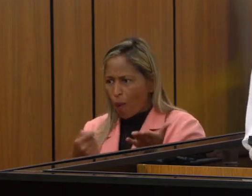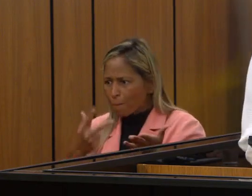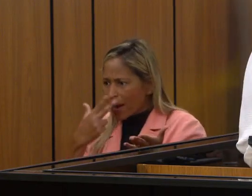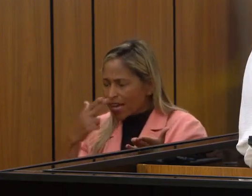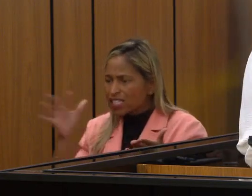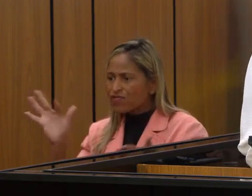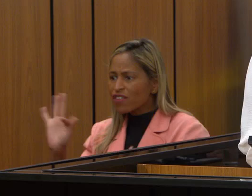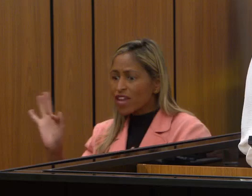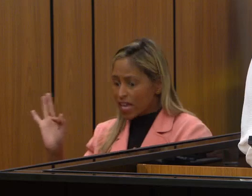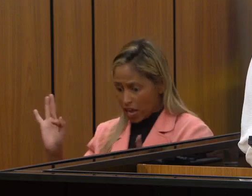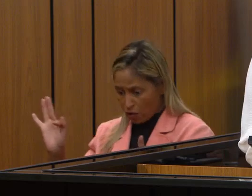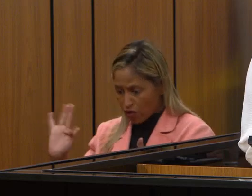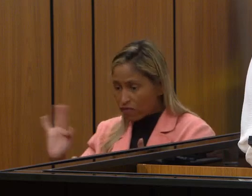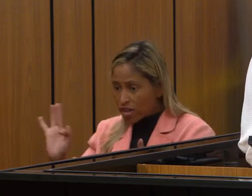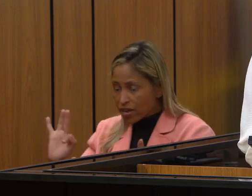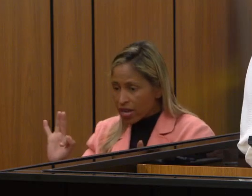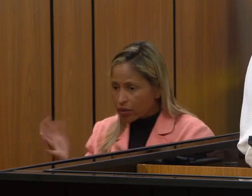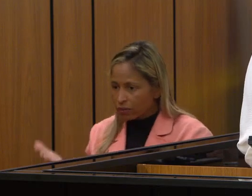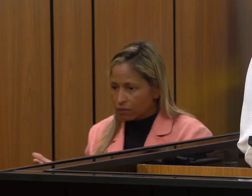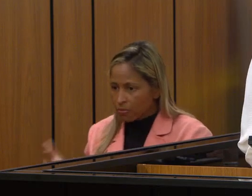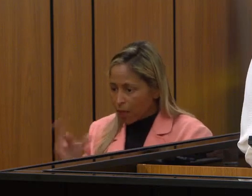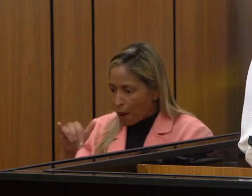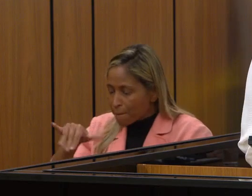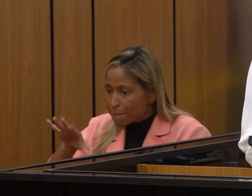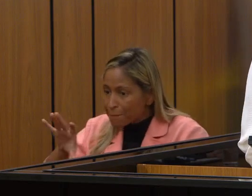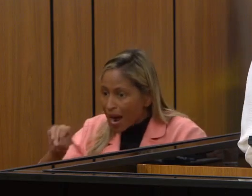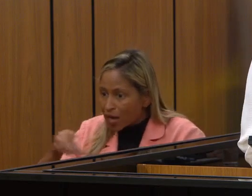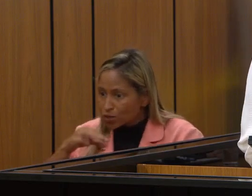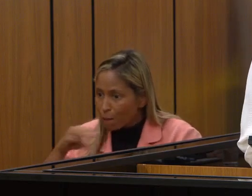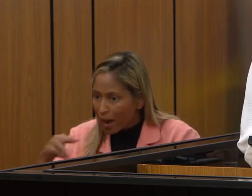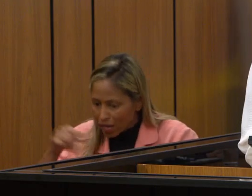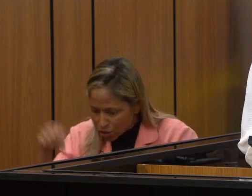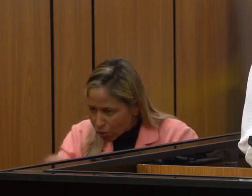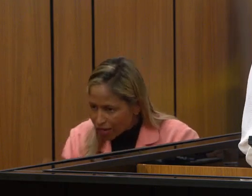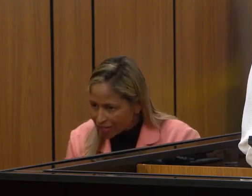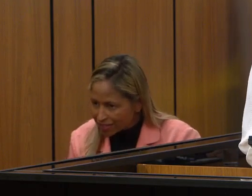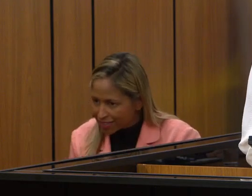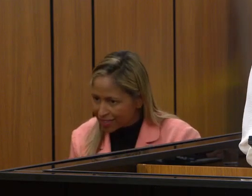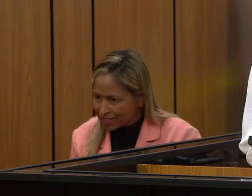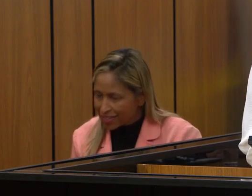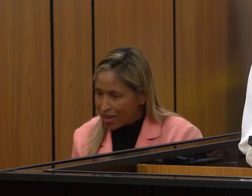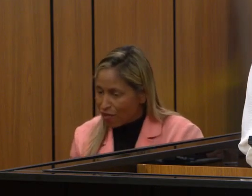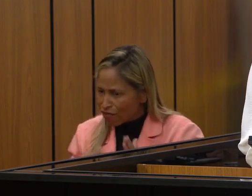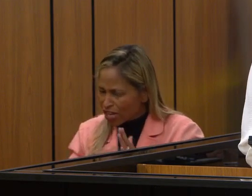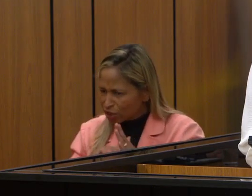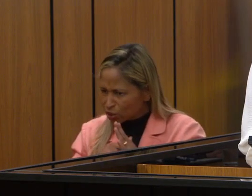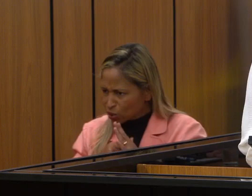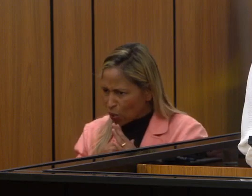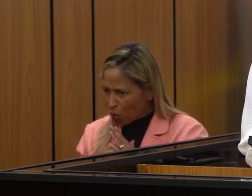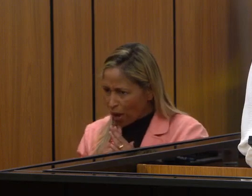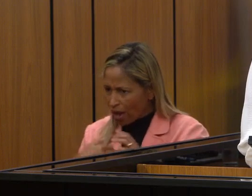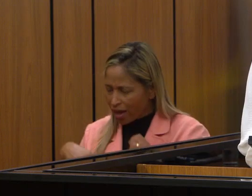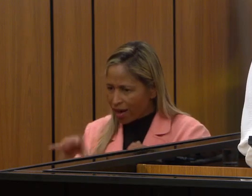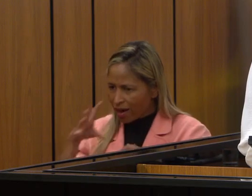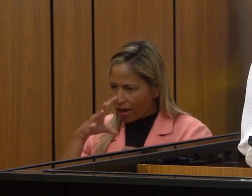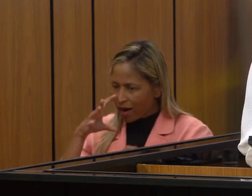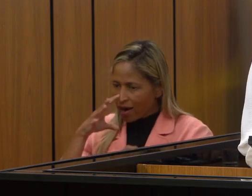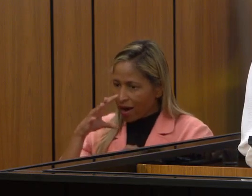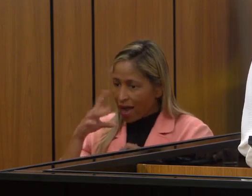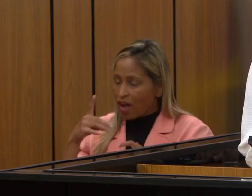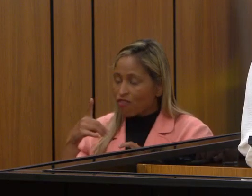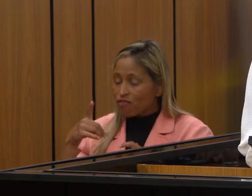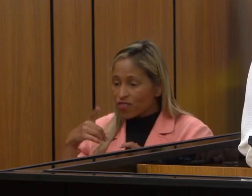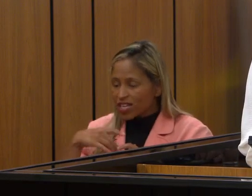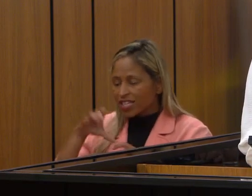no mês de fevereiro com mais uma situação da carta Aonde foram foi feito um tratamento